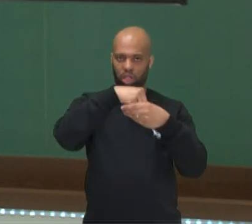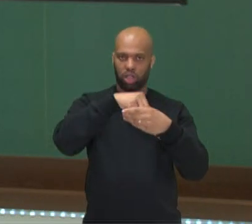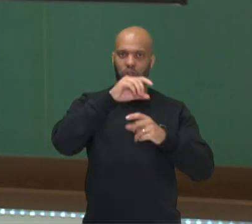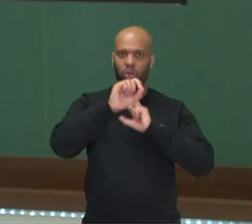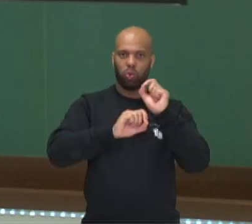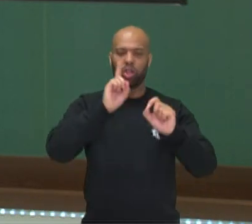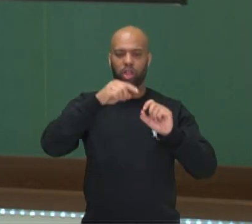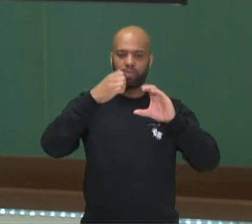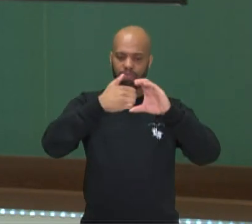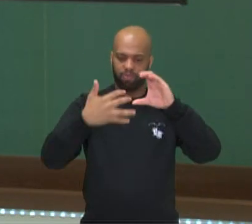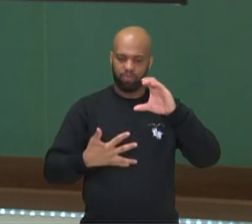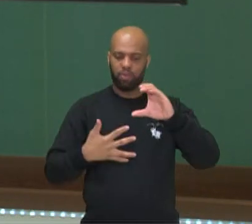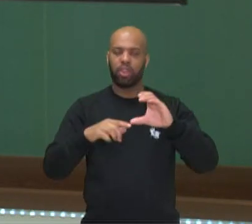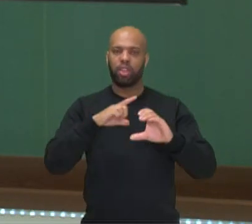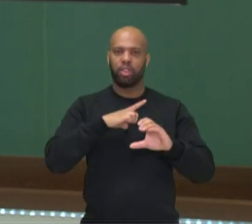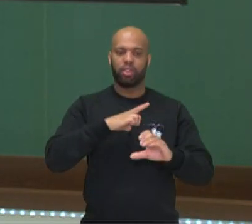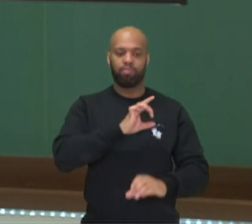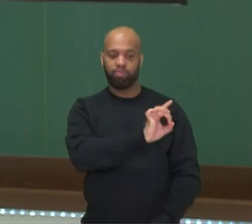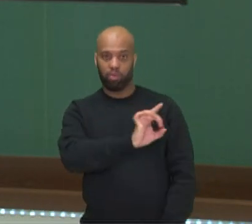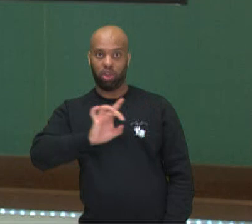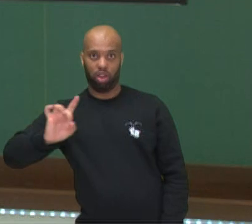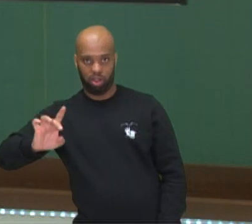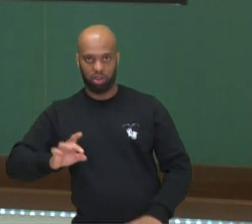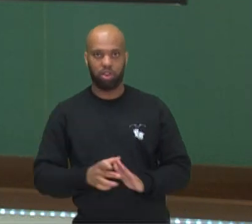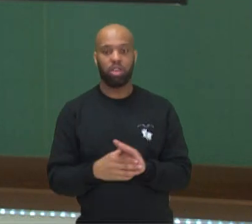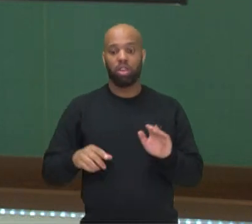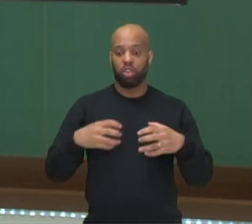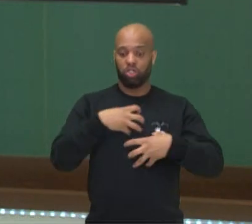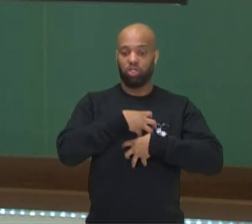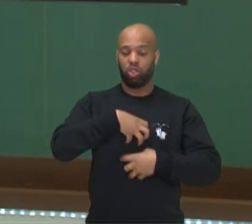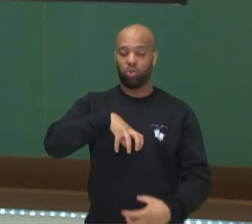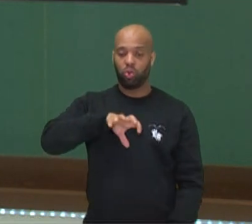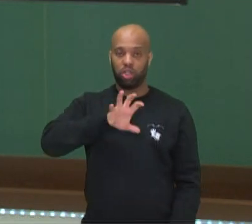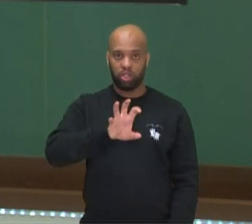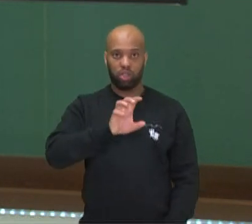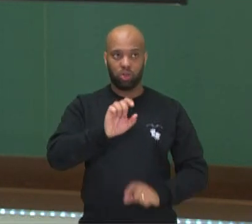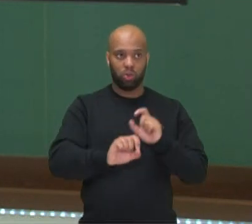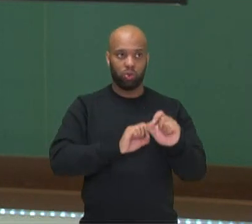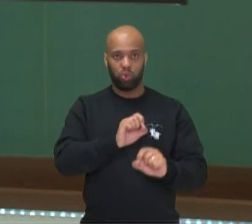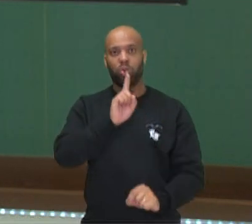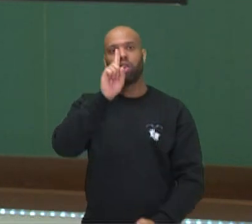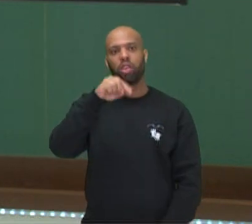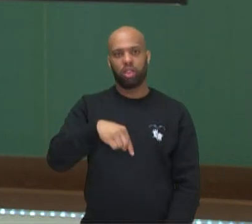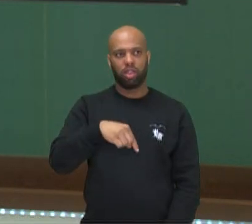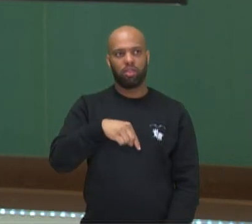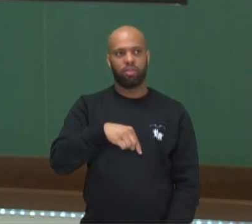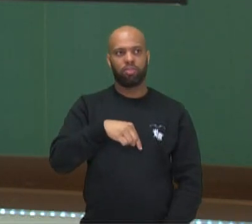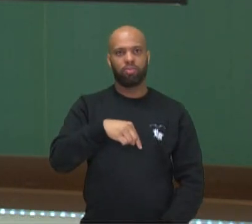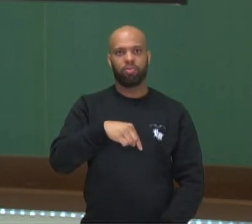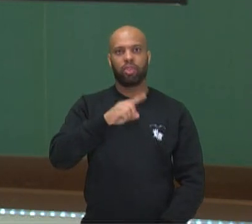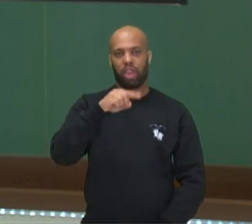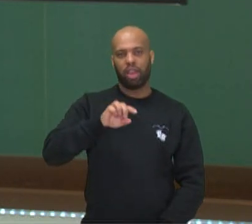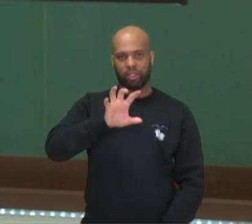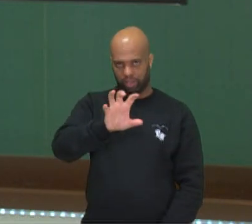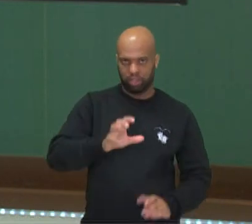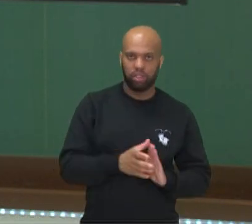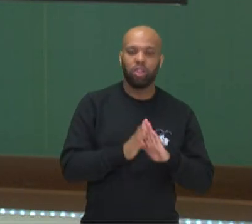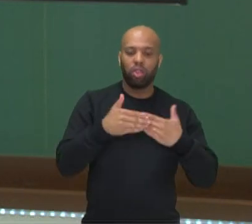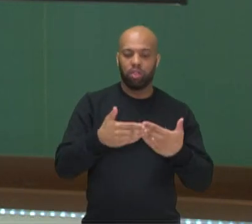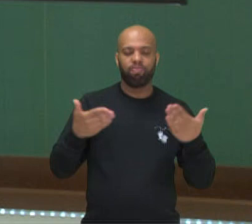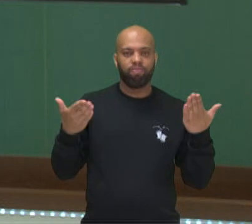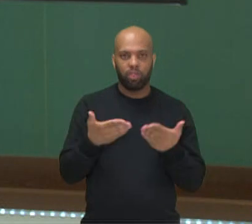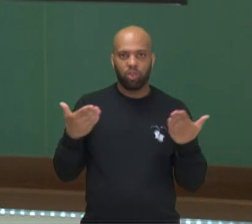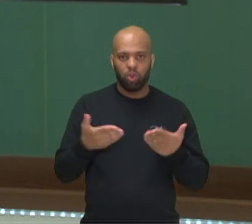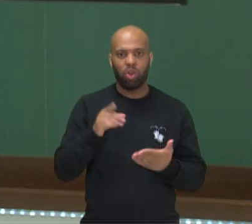as suas características peculiares e que fazem com que sejam denominados enquanto tais, né? Nesse